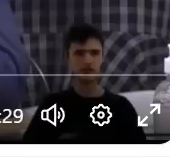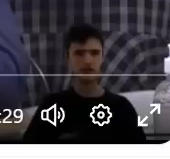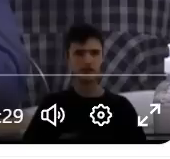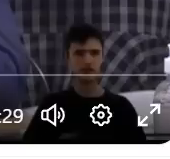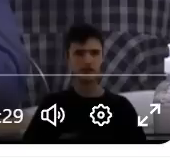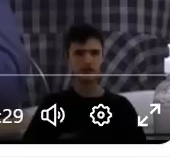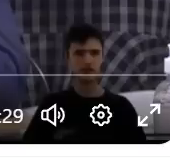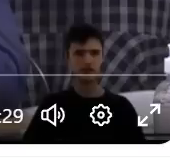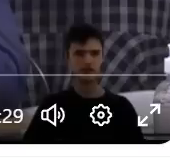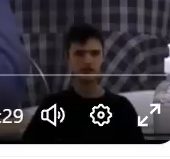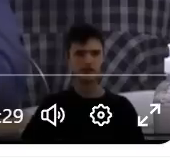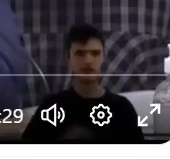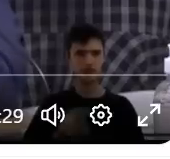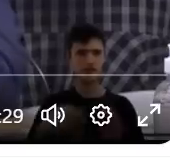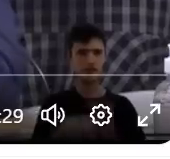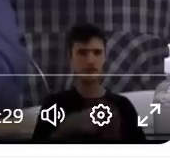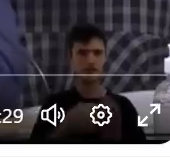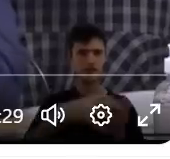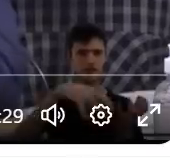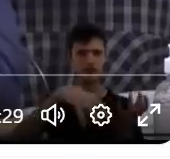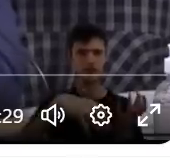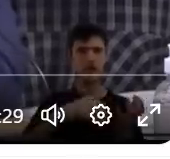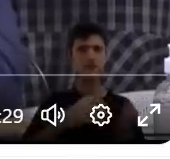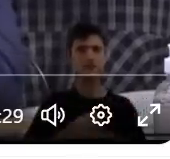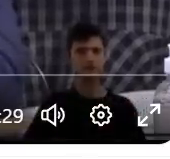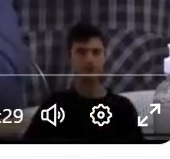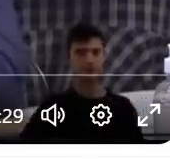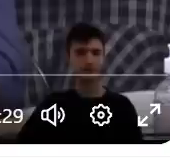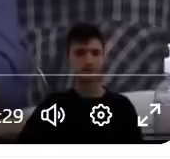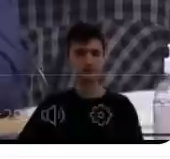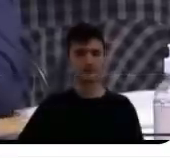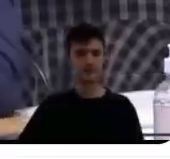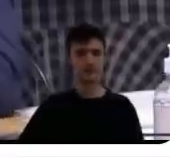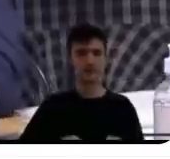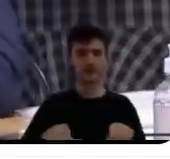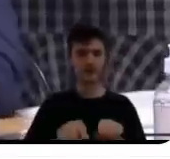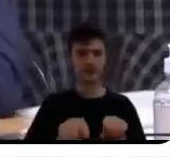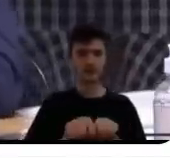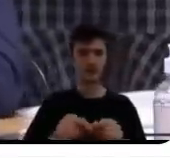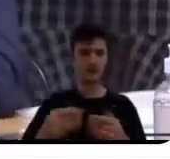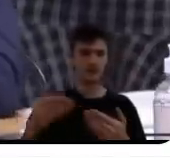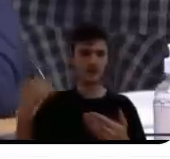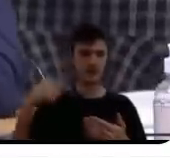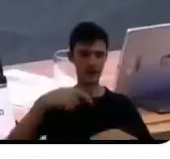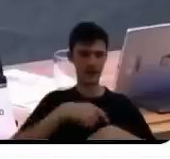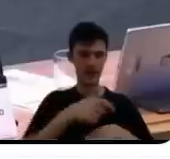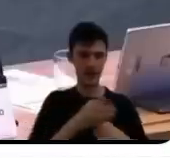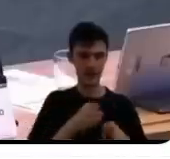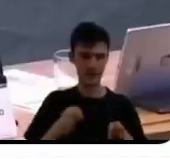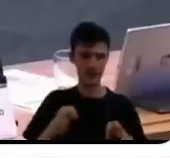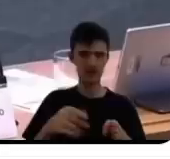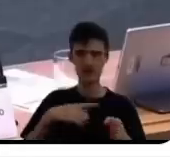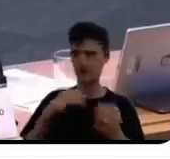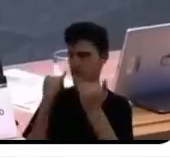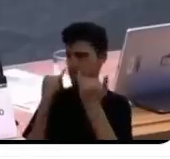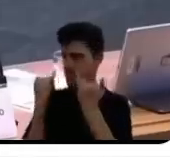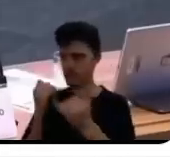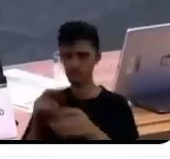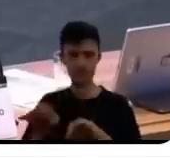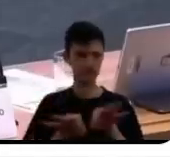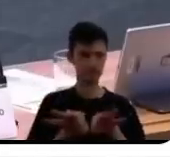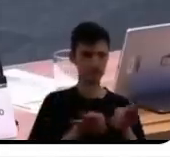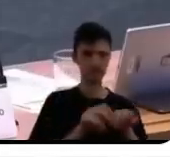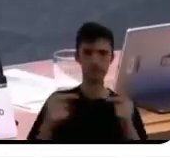do deputado Roriz foi aplicado a força naquela época com as informações que se tinha as informações